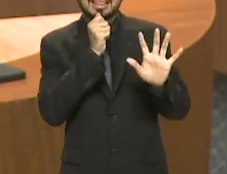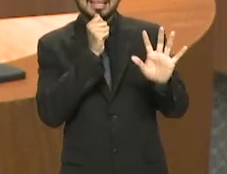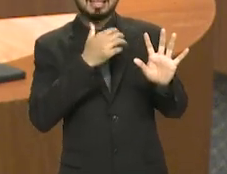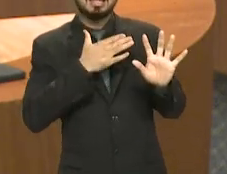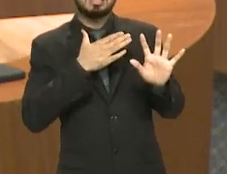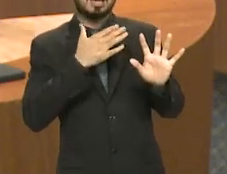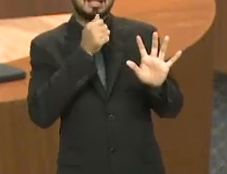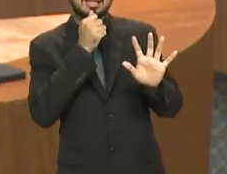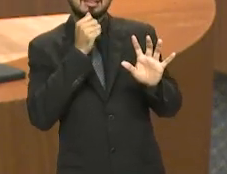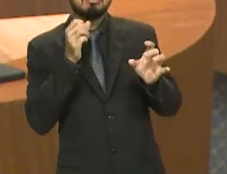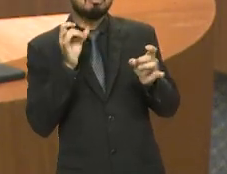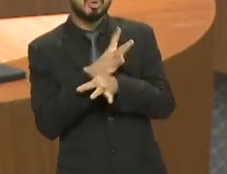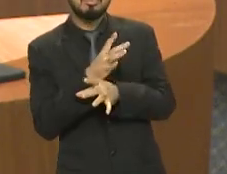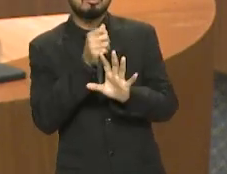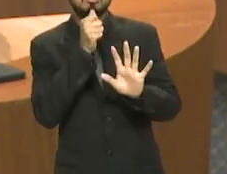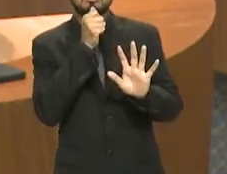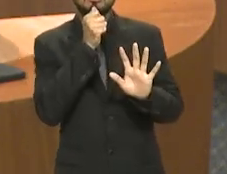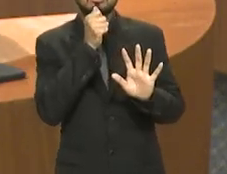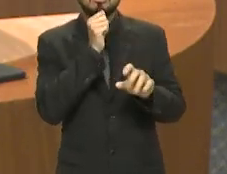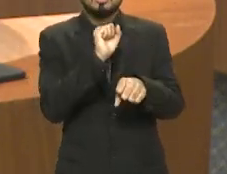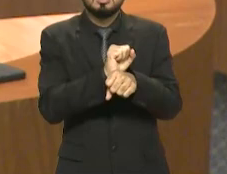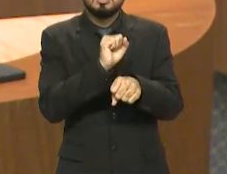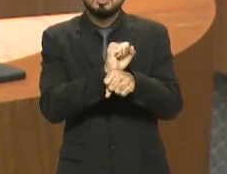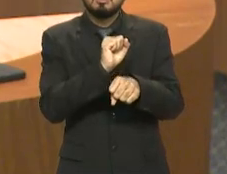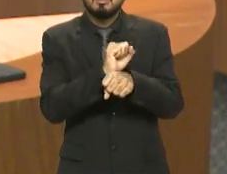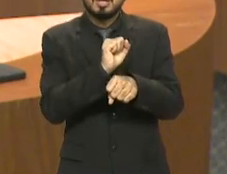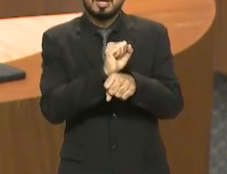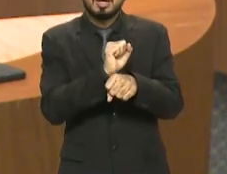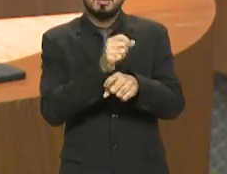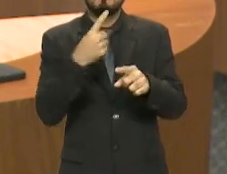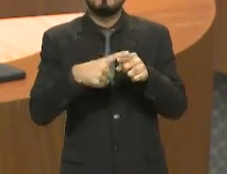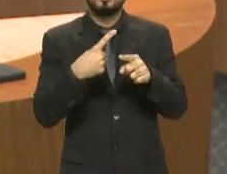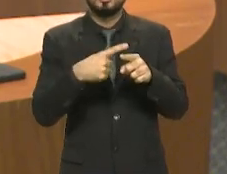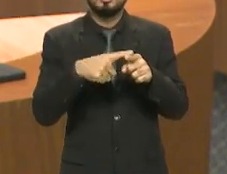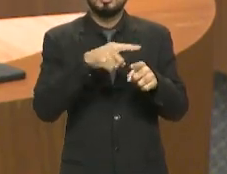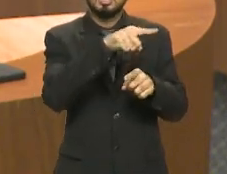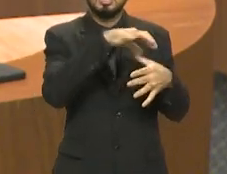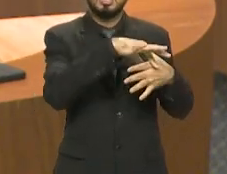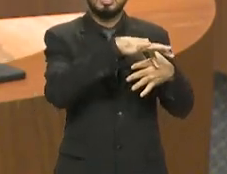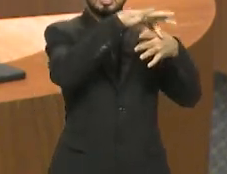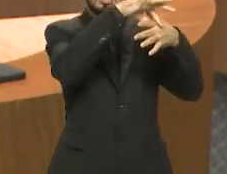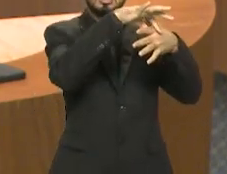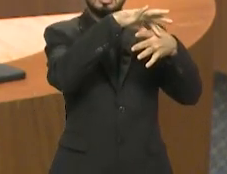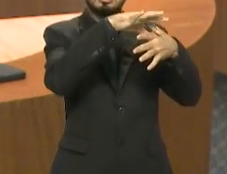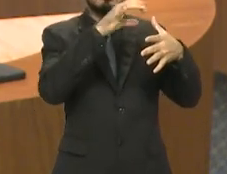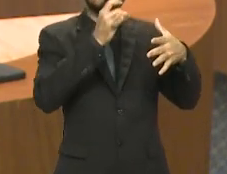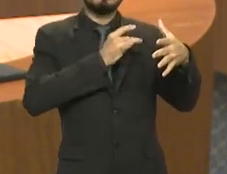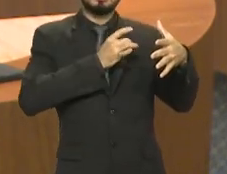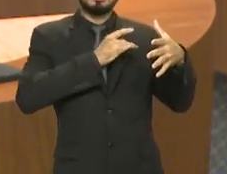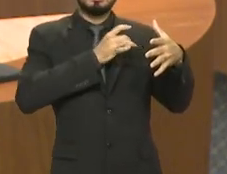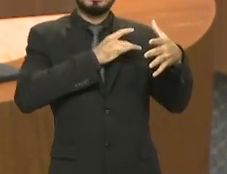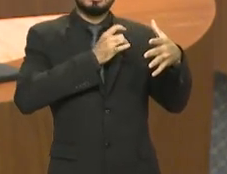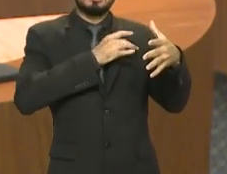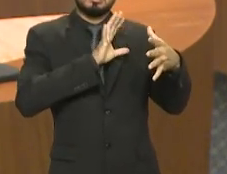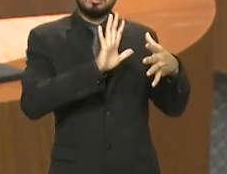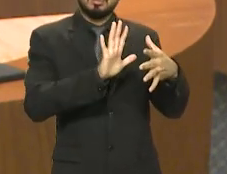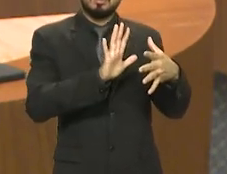ofender a sua liderança maior, não tem clima para vir aqui fazer essa adesão tão importante para o povo do